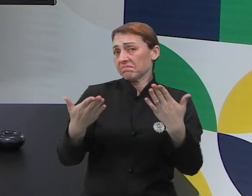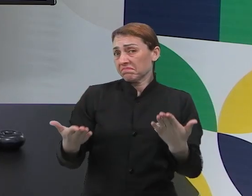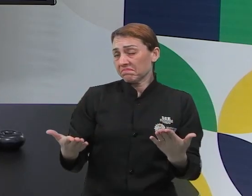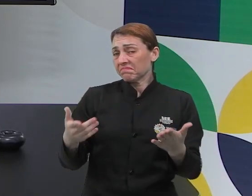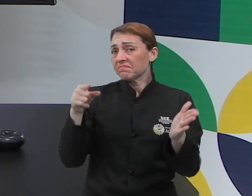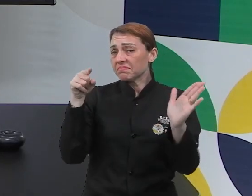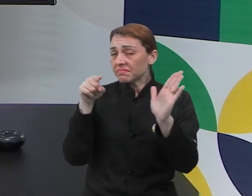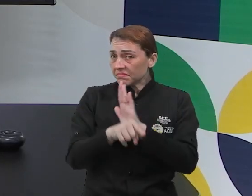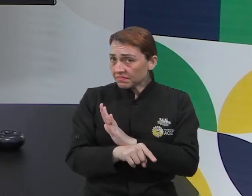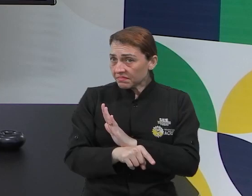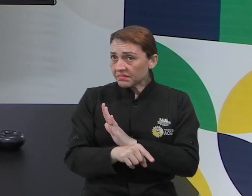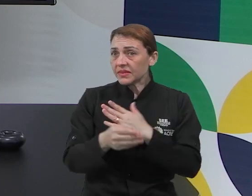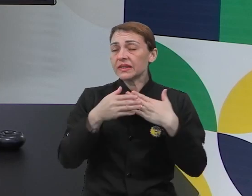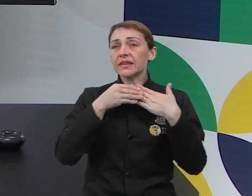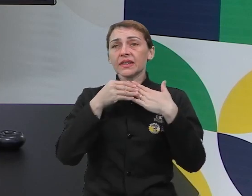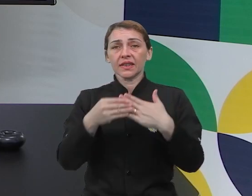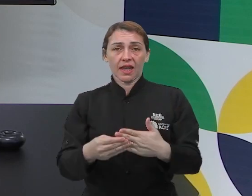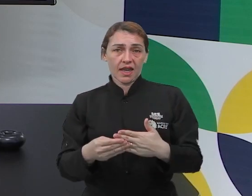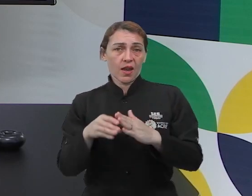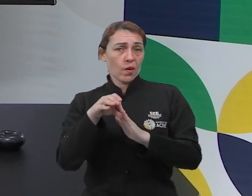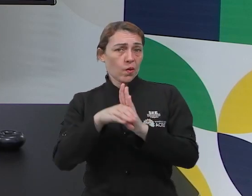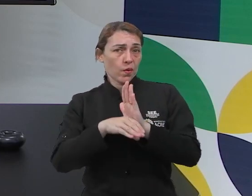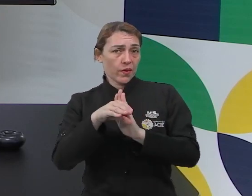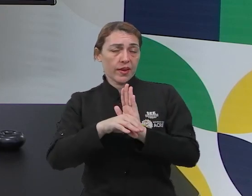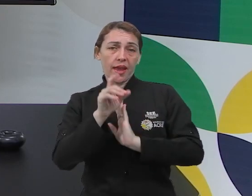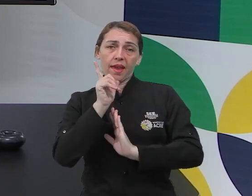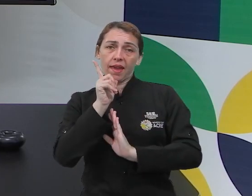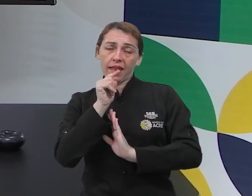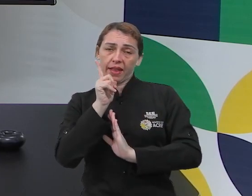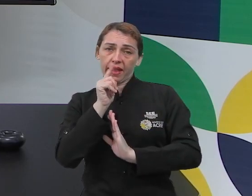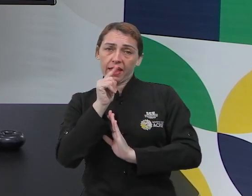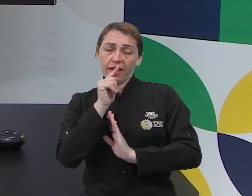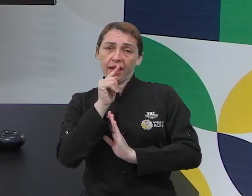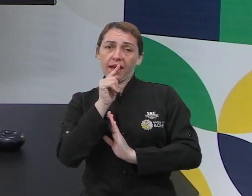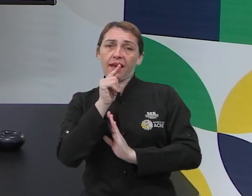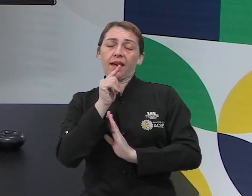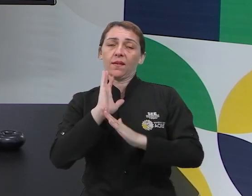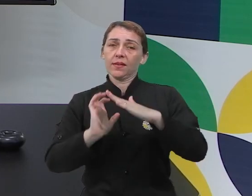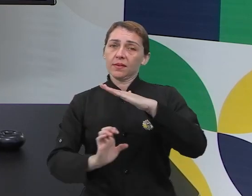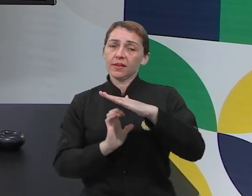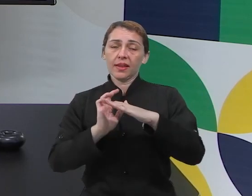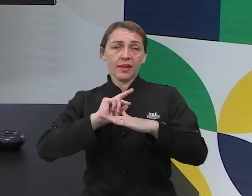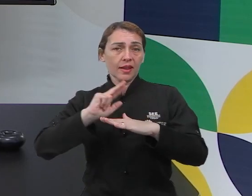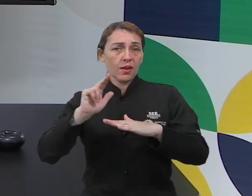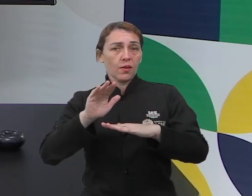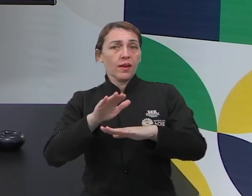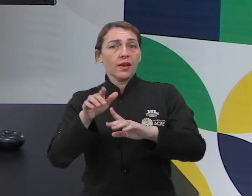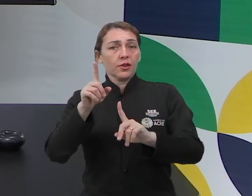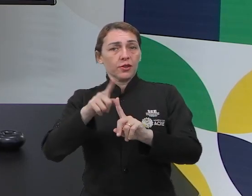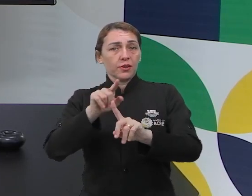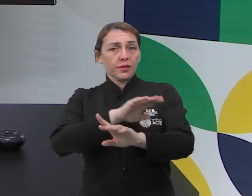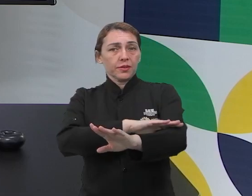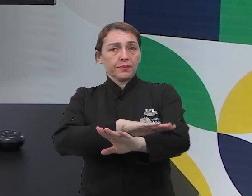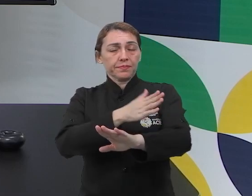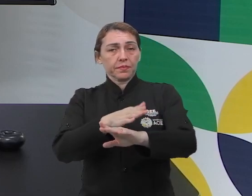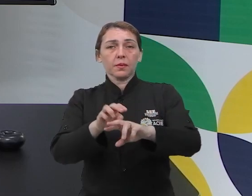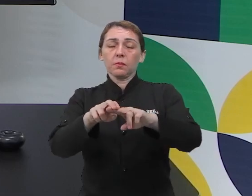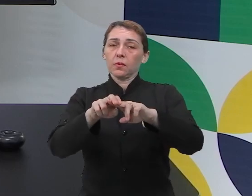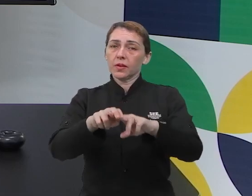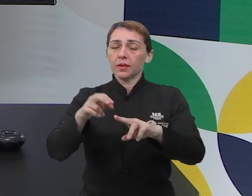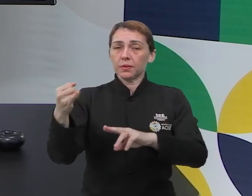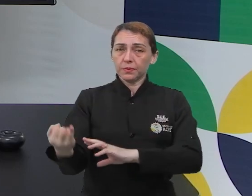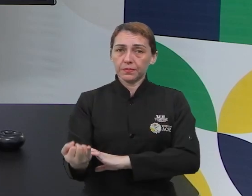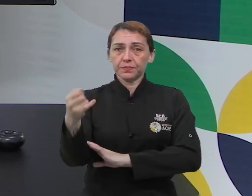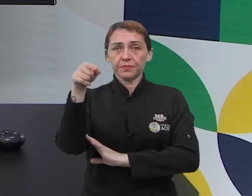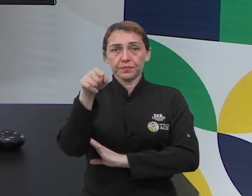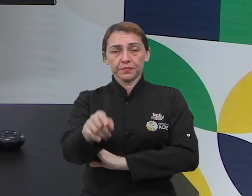é uma questão aí que traz muitos conceitos da hidrografia, não é necessariamente formas de relevo. Por isso que é